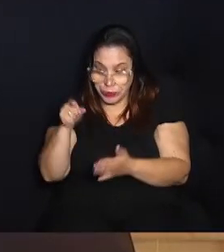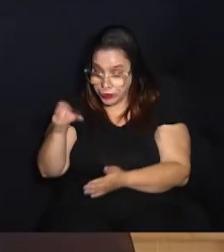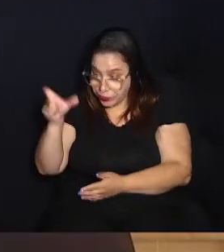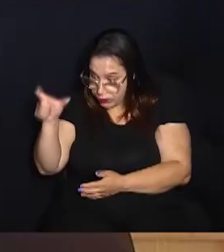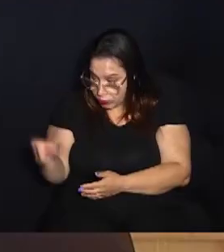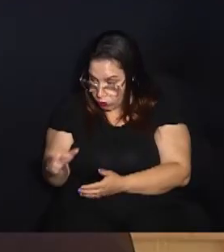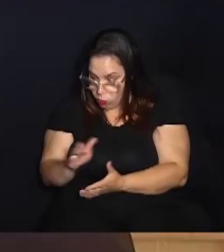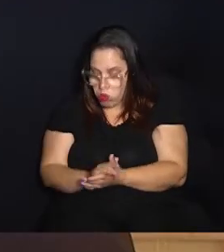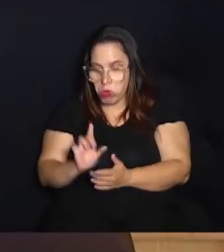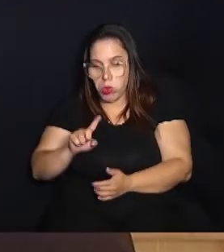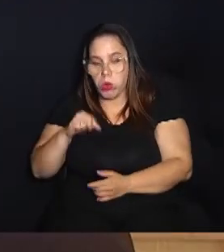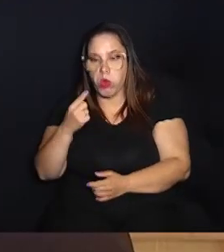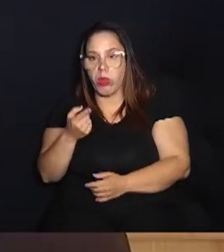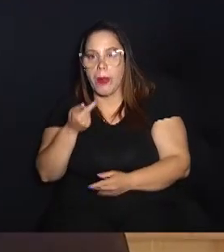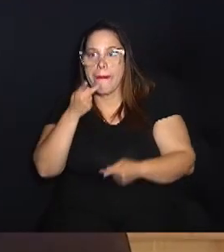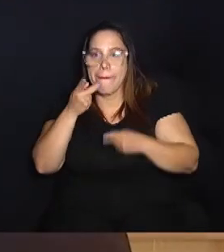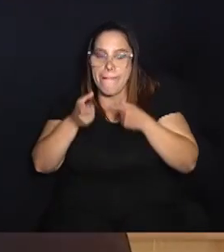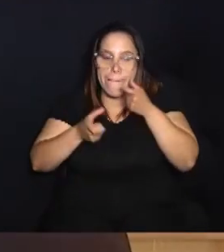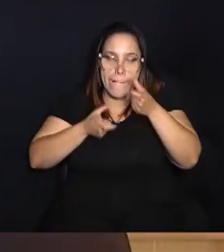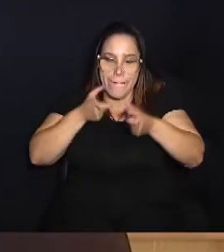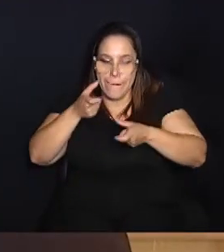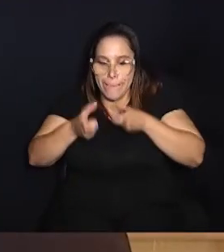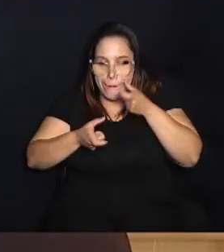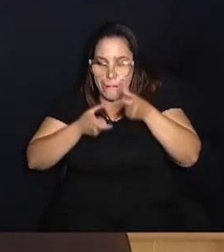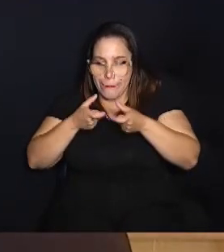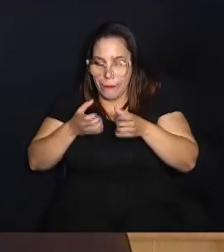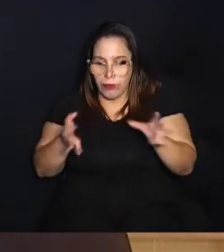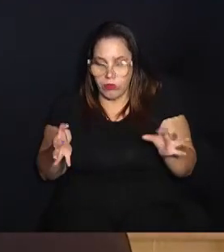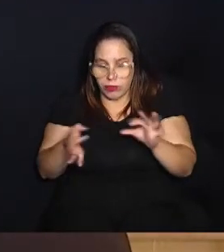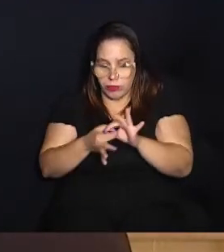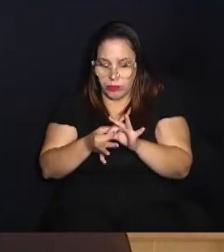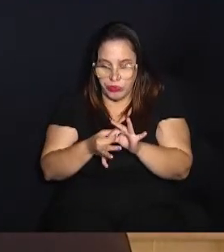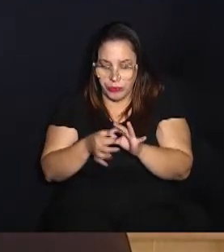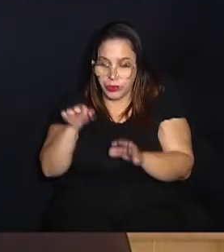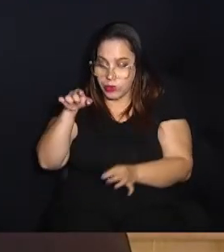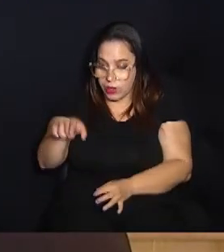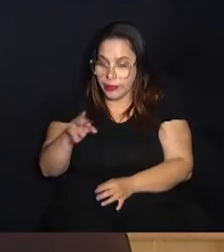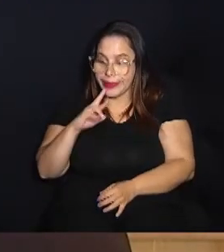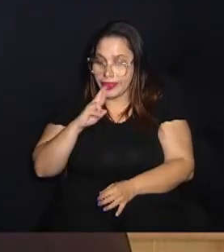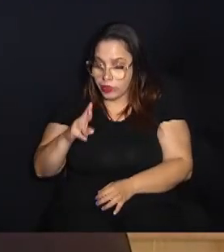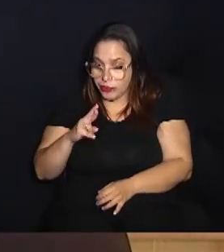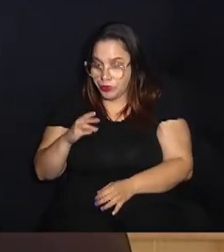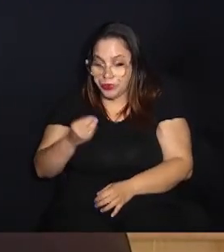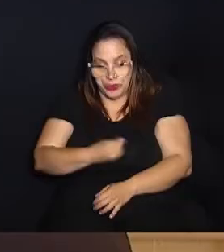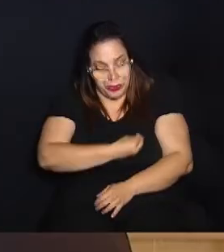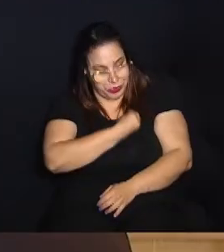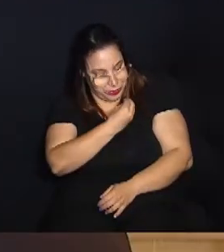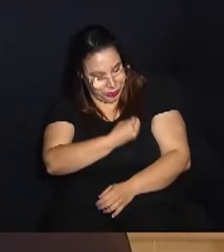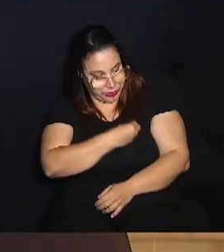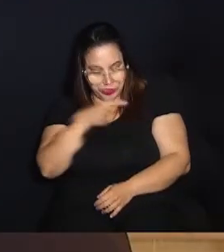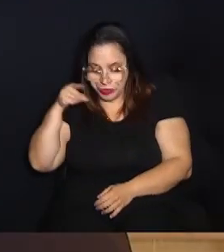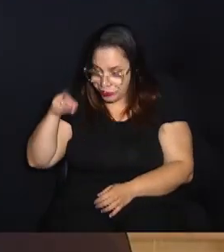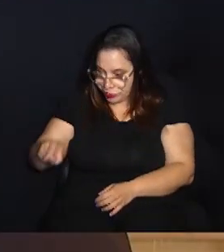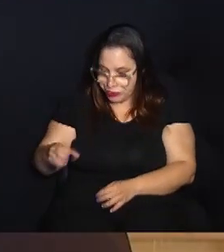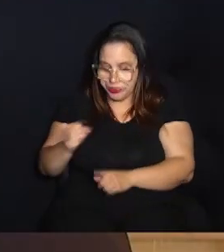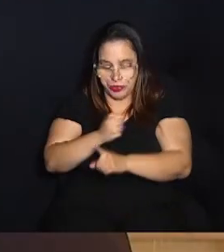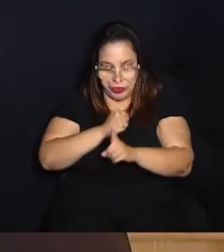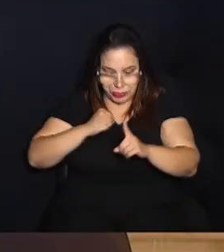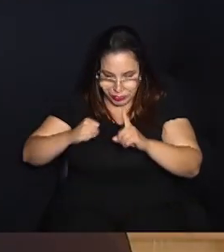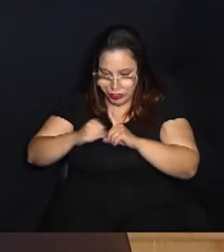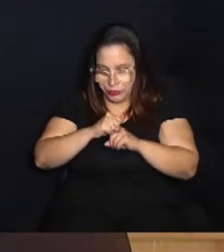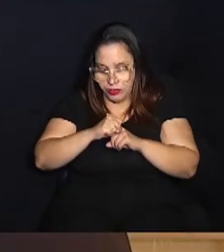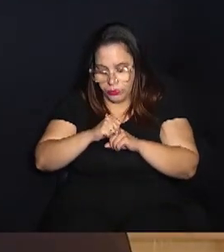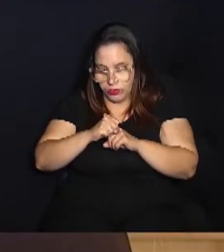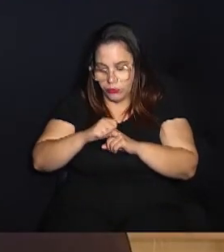sujeitos, ou seja, das palavras que estavam vinculadas àquela realidade de vida, àquela sociedade que o